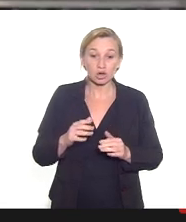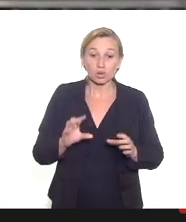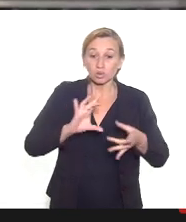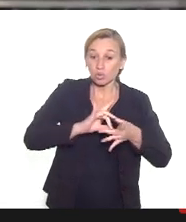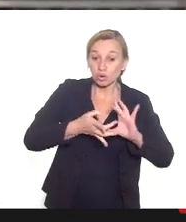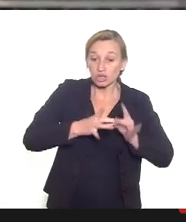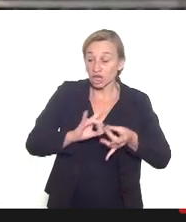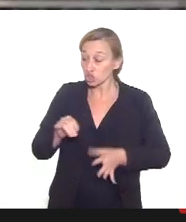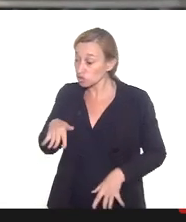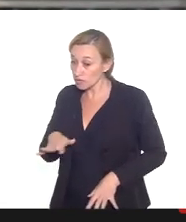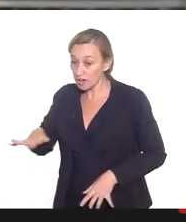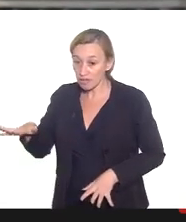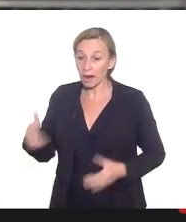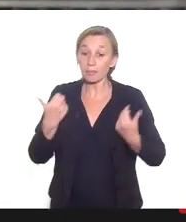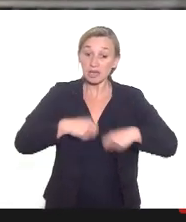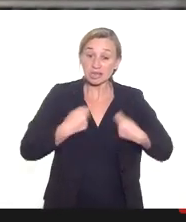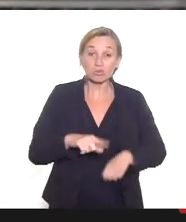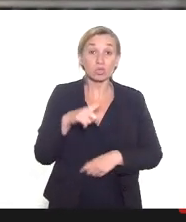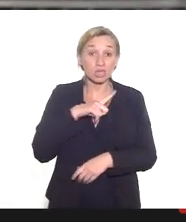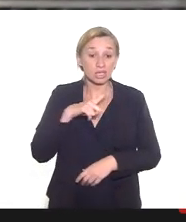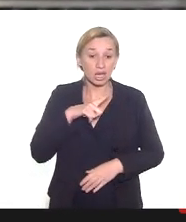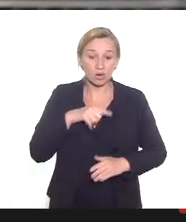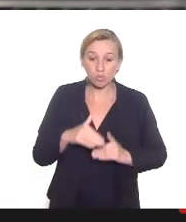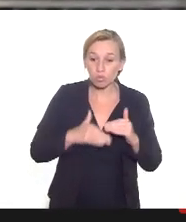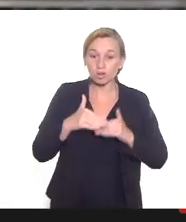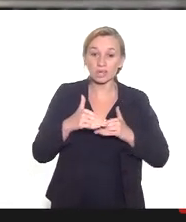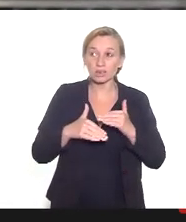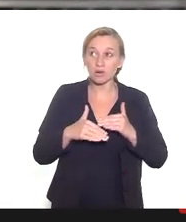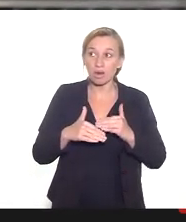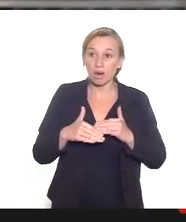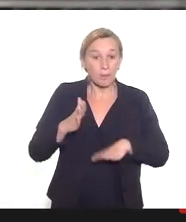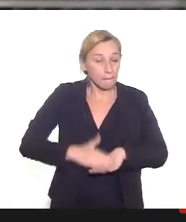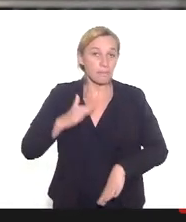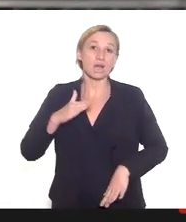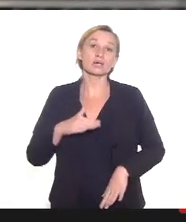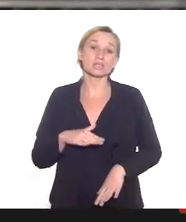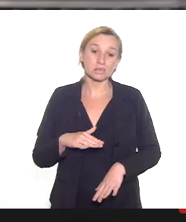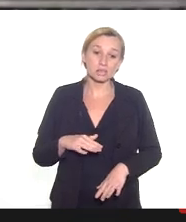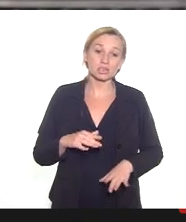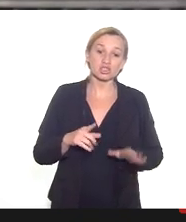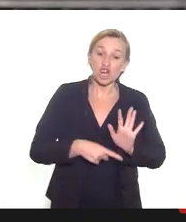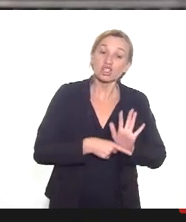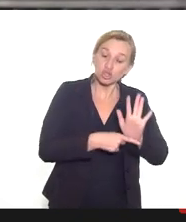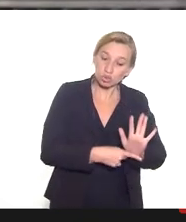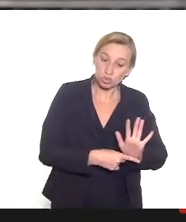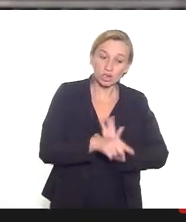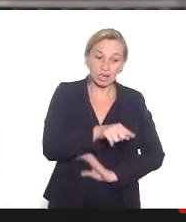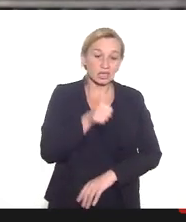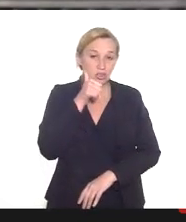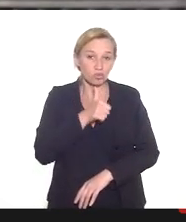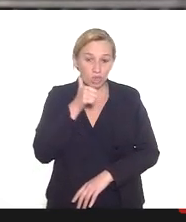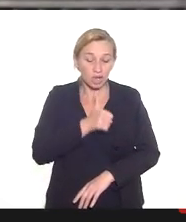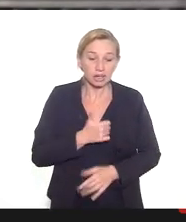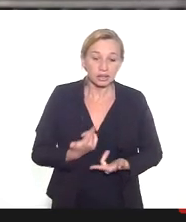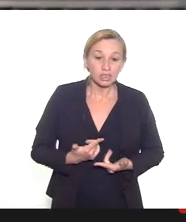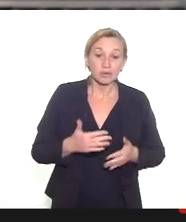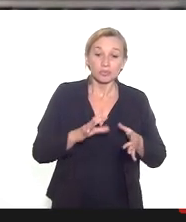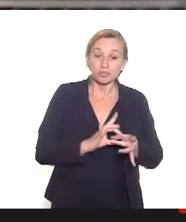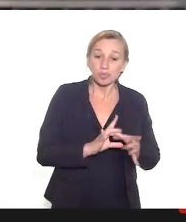contexto de favelas a gente precisa que haja um processo maior de atendimento a essas mulheres